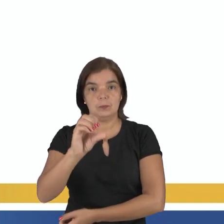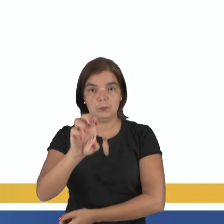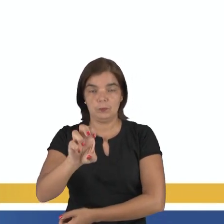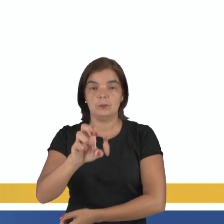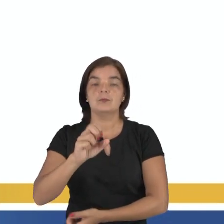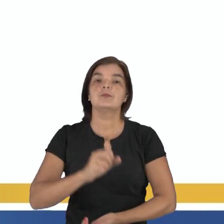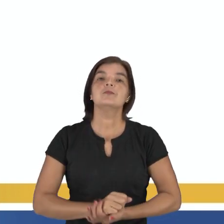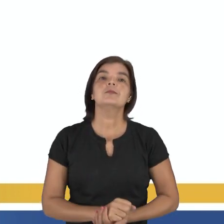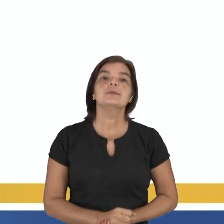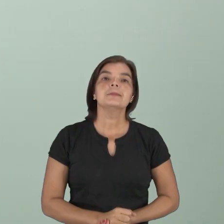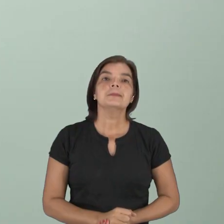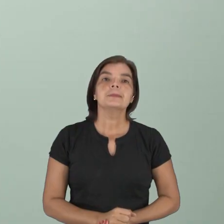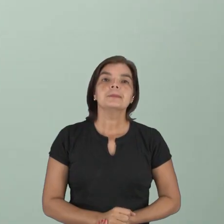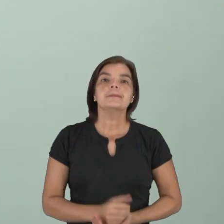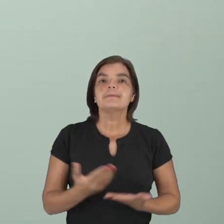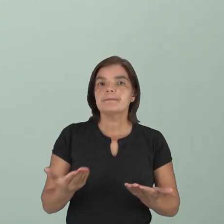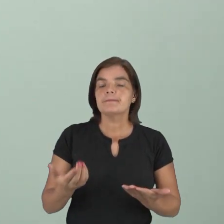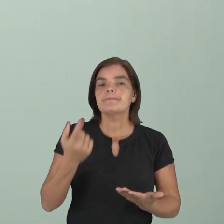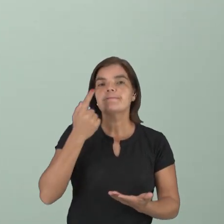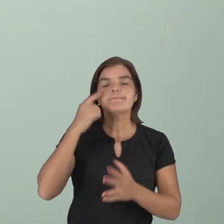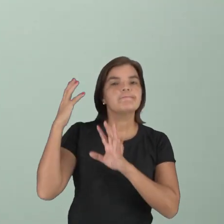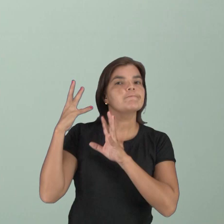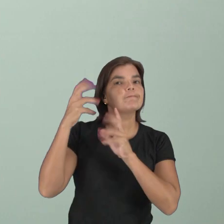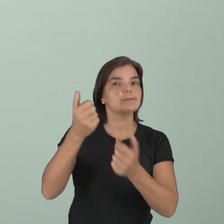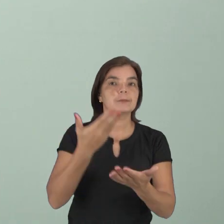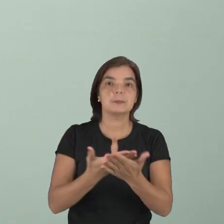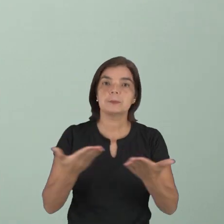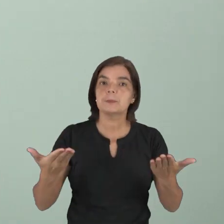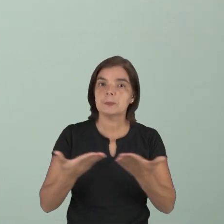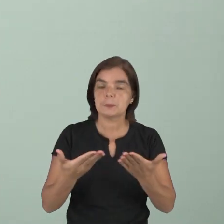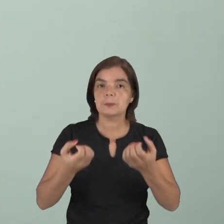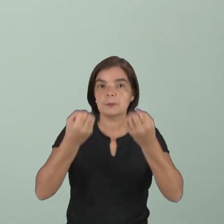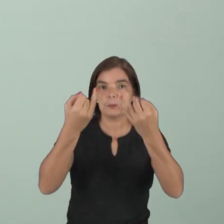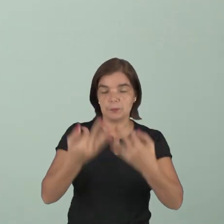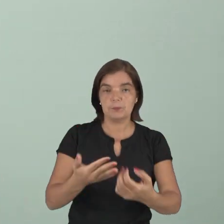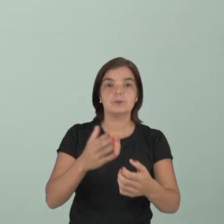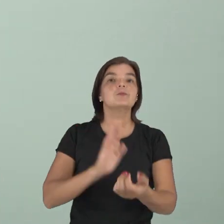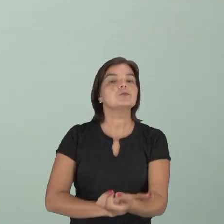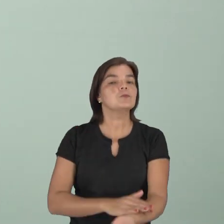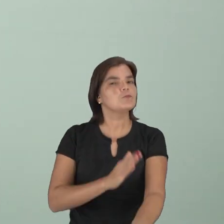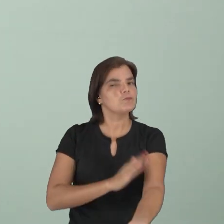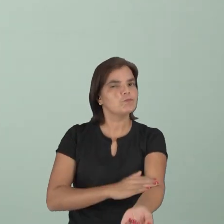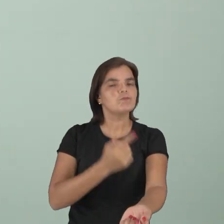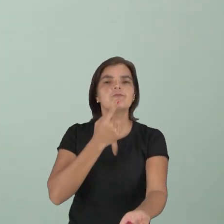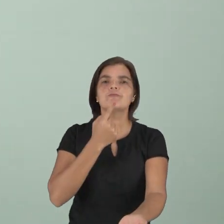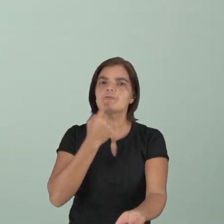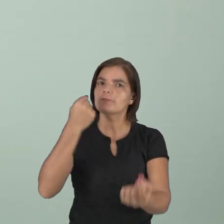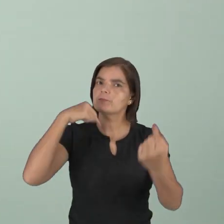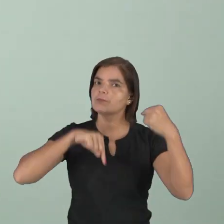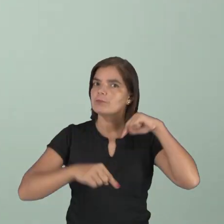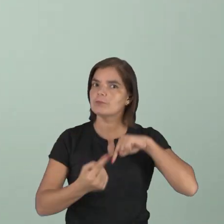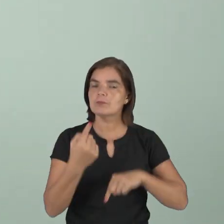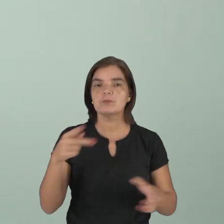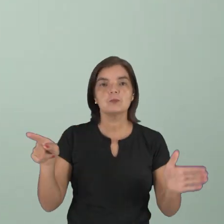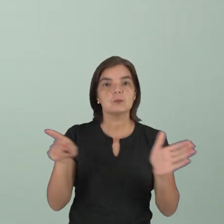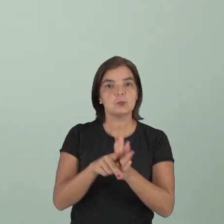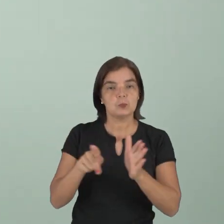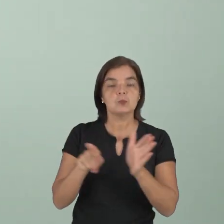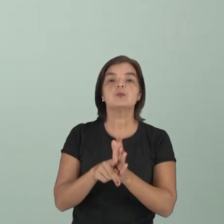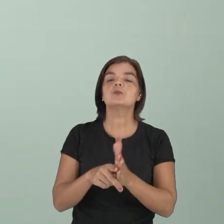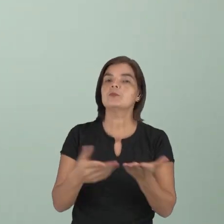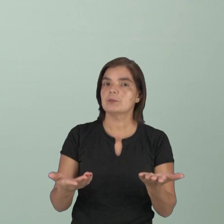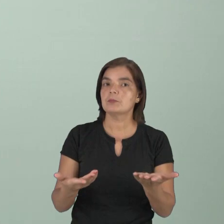90/65. Então, só recapitulando na nossa aula de hoje, falamos sobre pressão sanguínea, que é essa pressão que o próprio sangue a ser